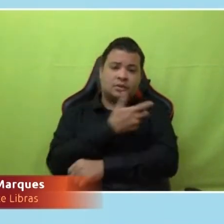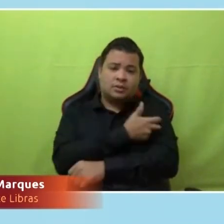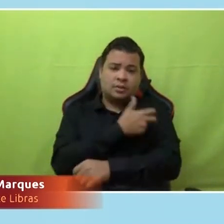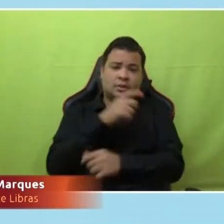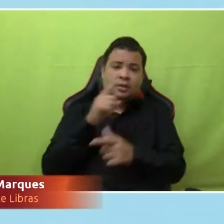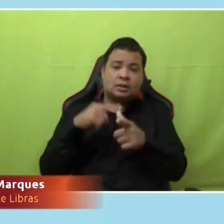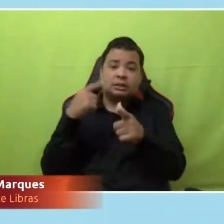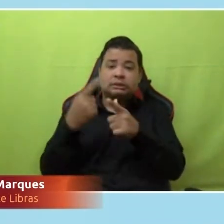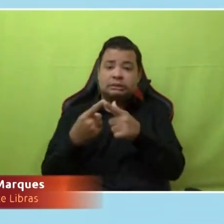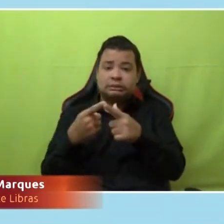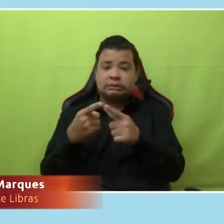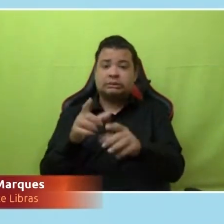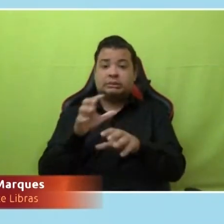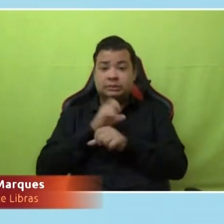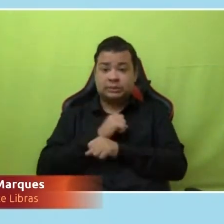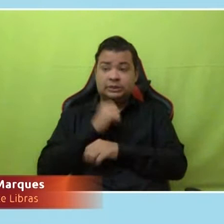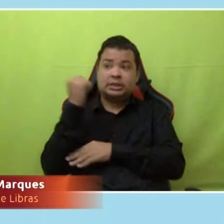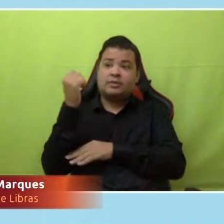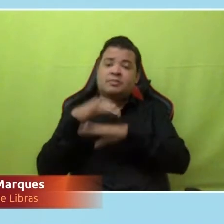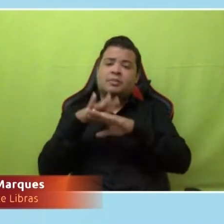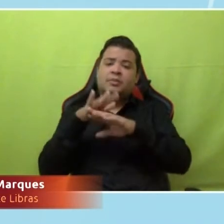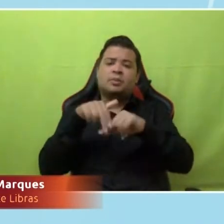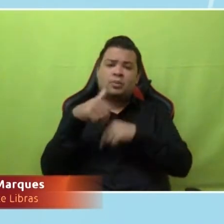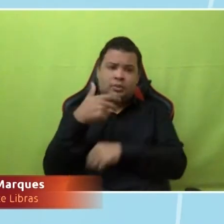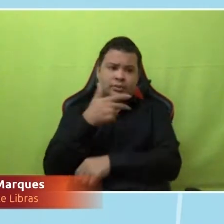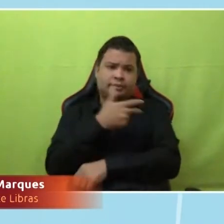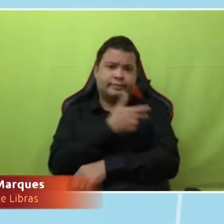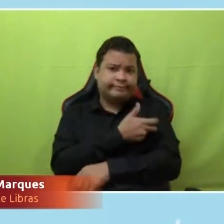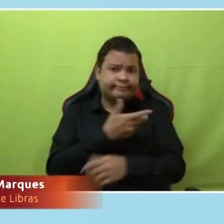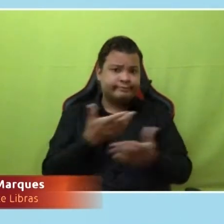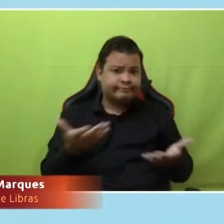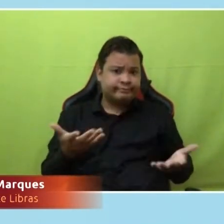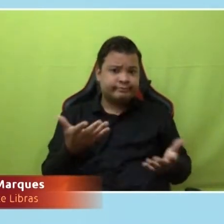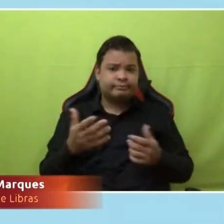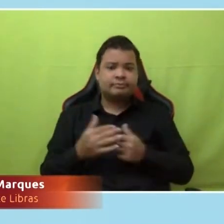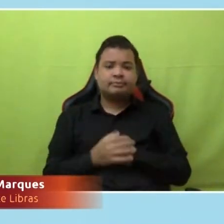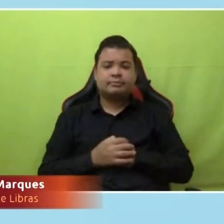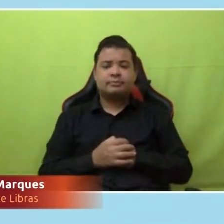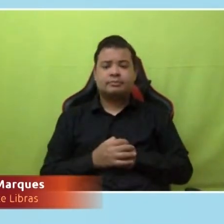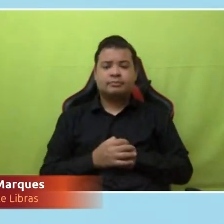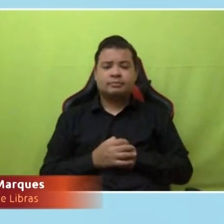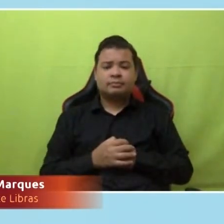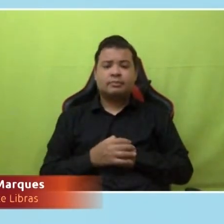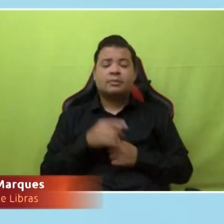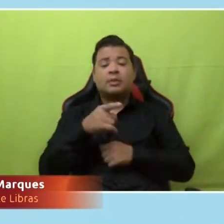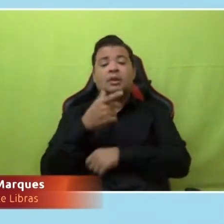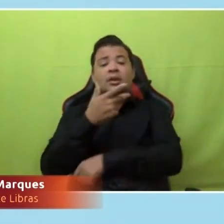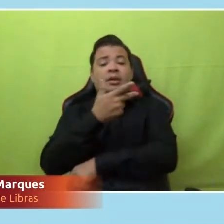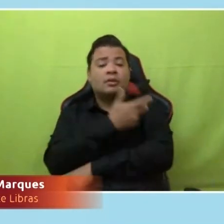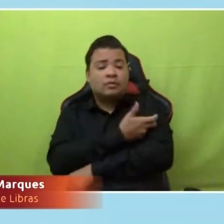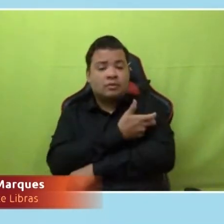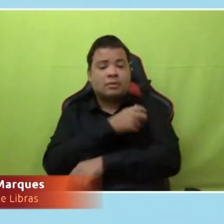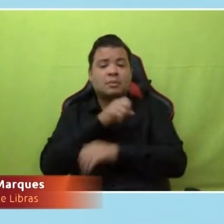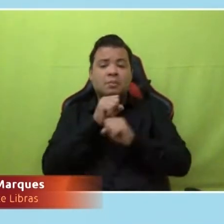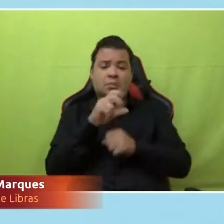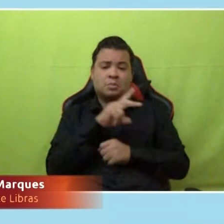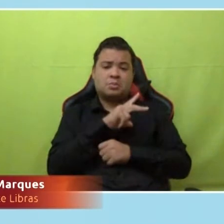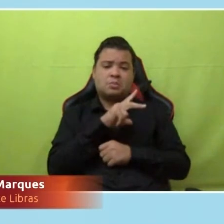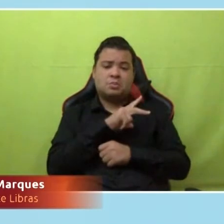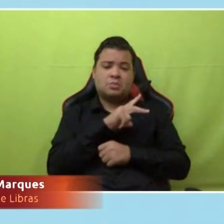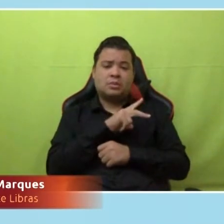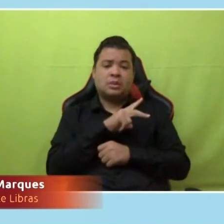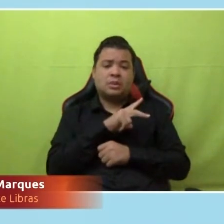vacina? Essa vacina que está em uso, você pode fazê-la em rede privada, ela é muito segura em quem já teve dengue